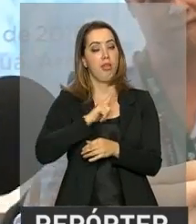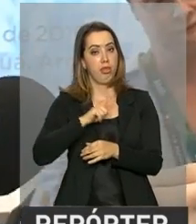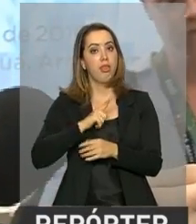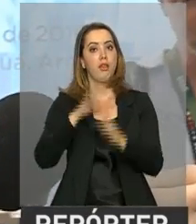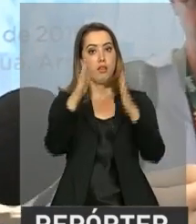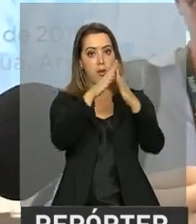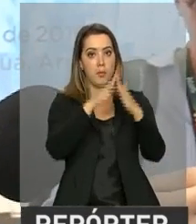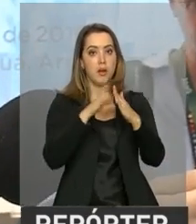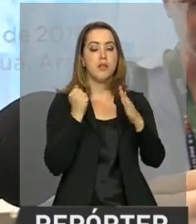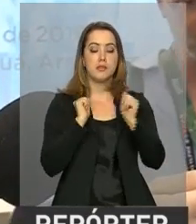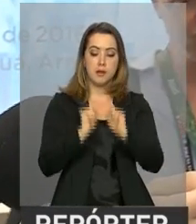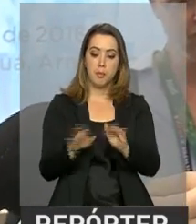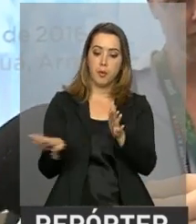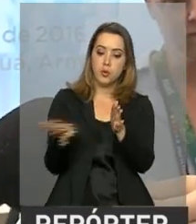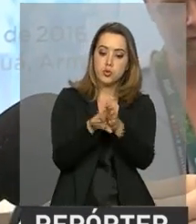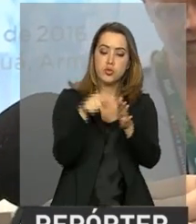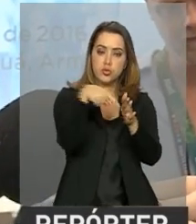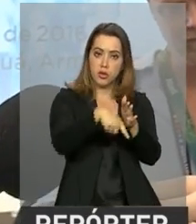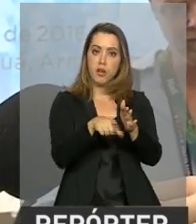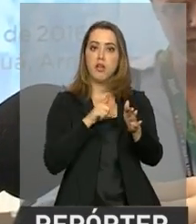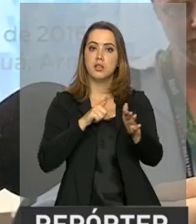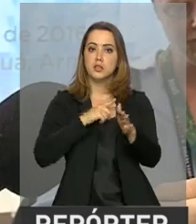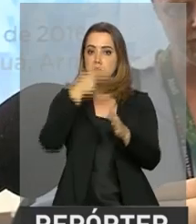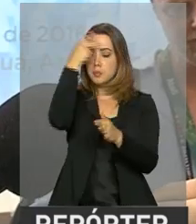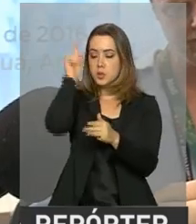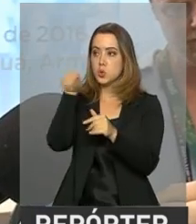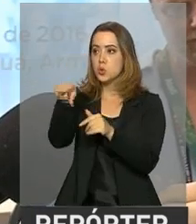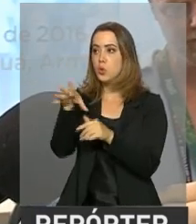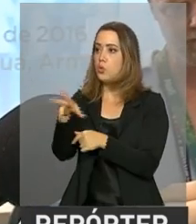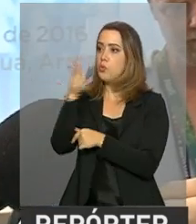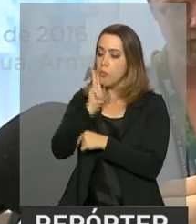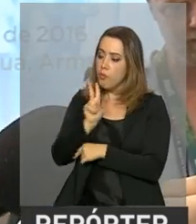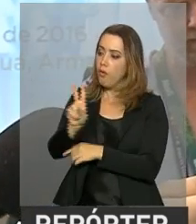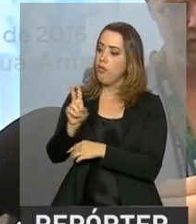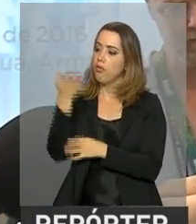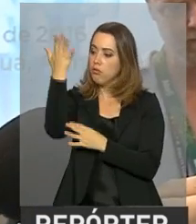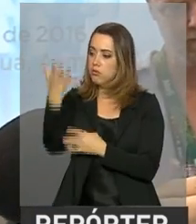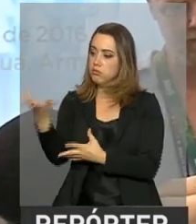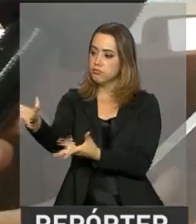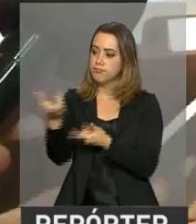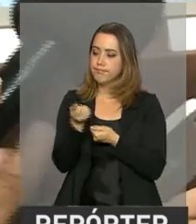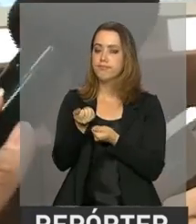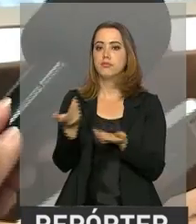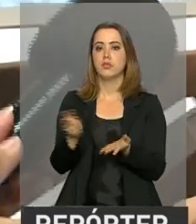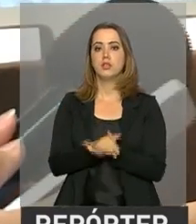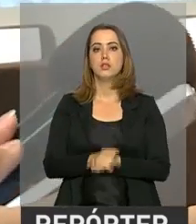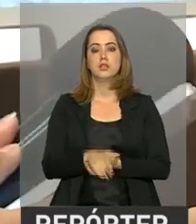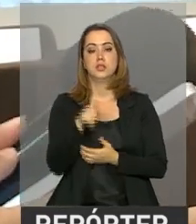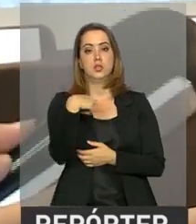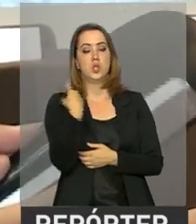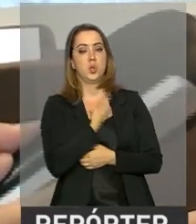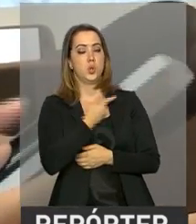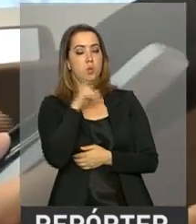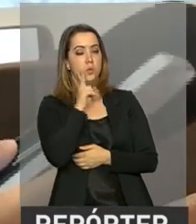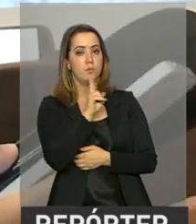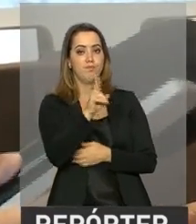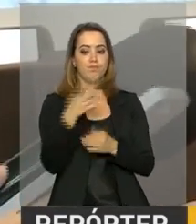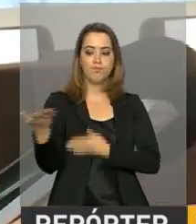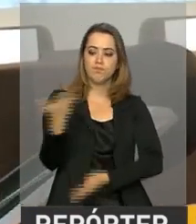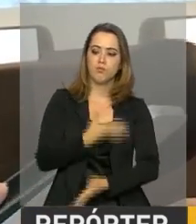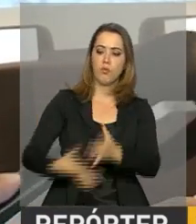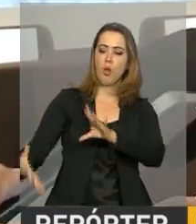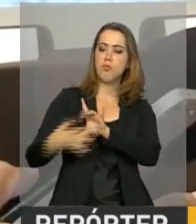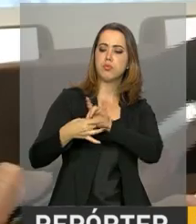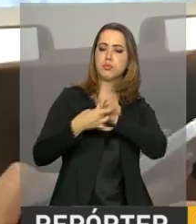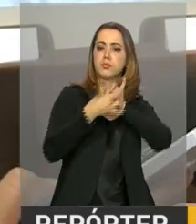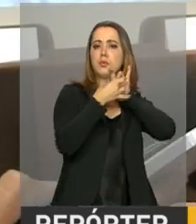que elas podem chegar nessa casa, que elas terão pessoas que vão ter ouvidos para poder atendê-las. Nós estamos buscando parcerias com todos